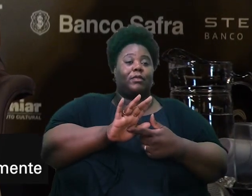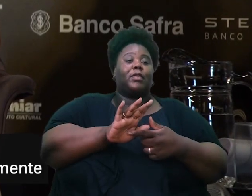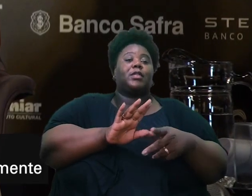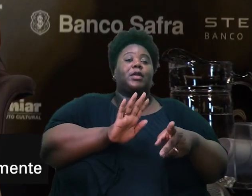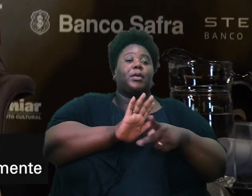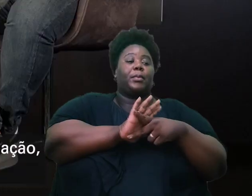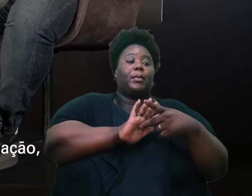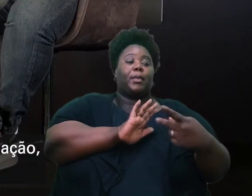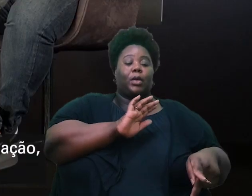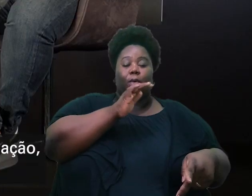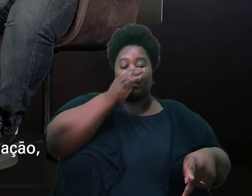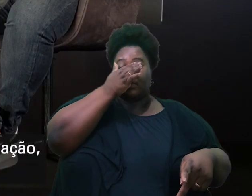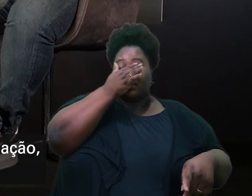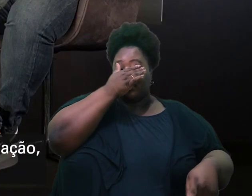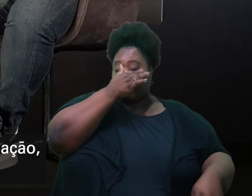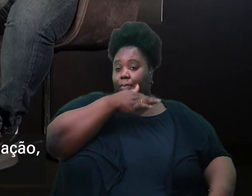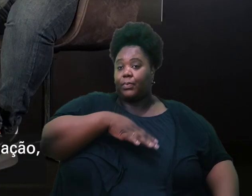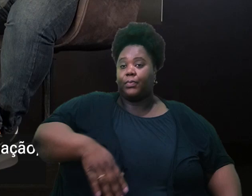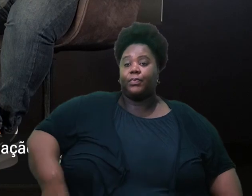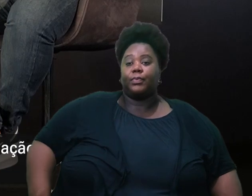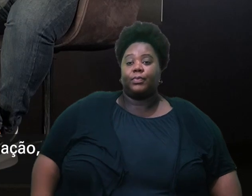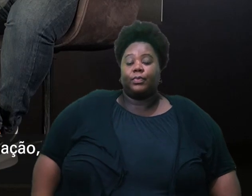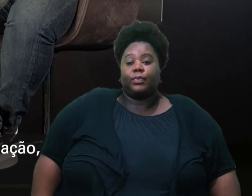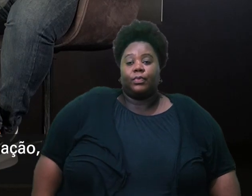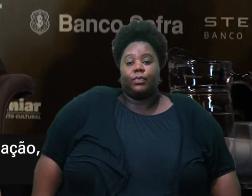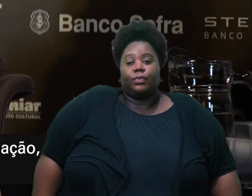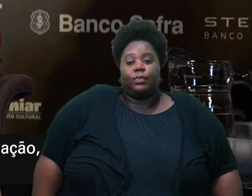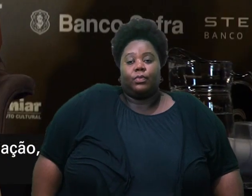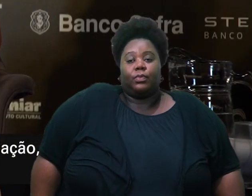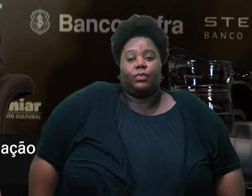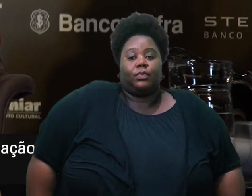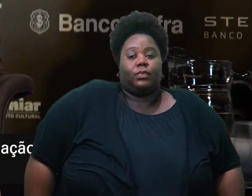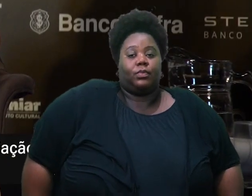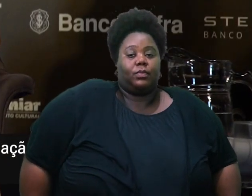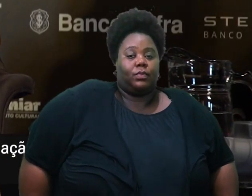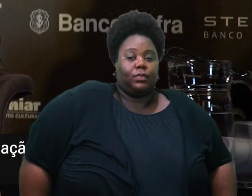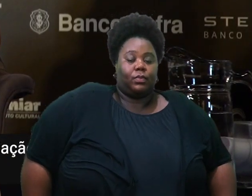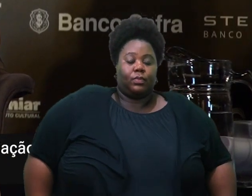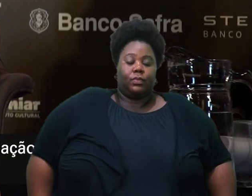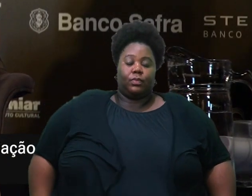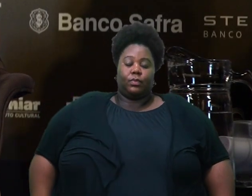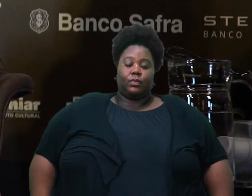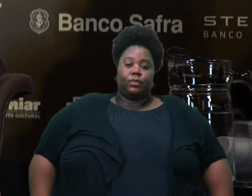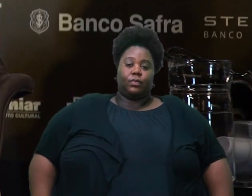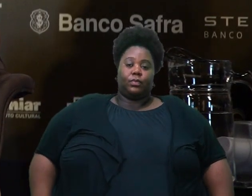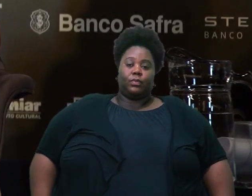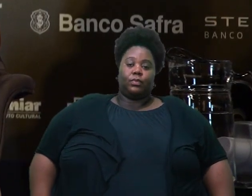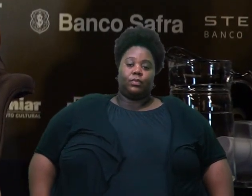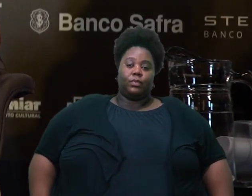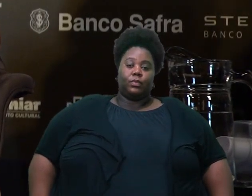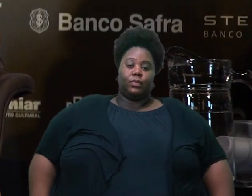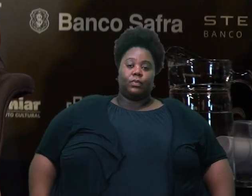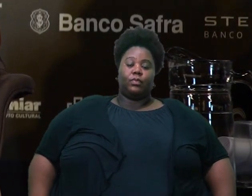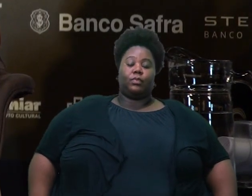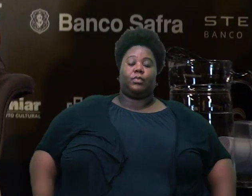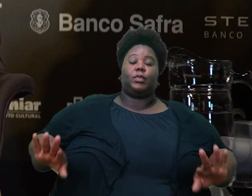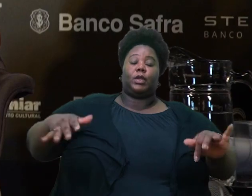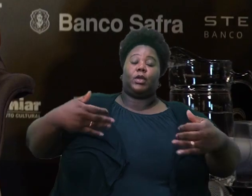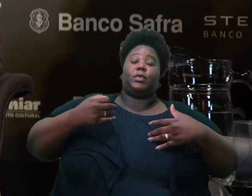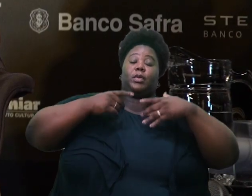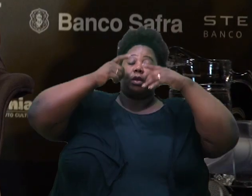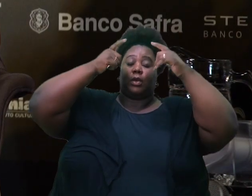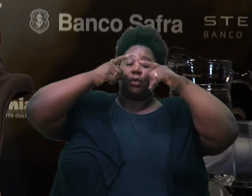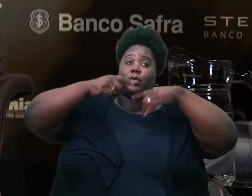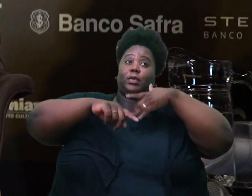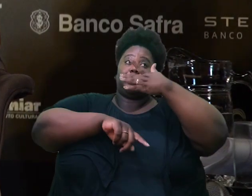né, tendo como um dos seus focos de criação era a coroação de reis negros. Então, eu faço um mapeamento desde a América do